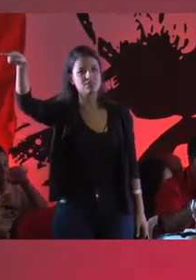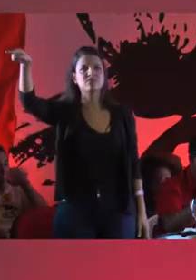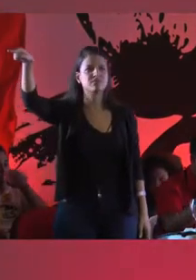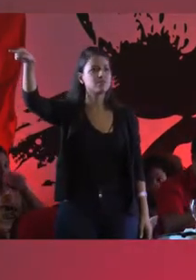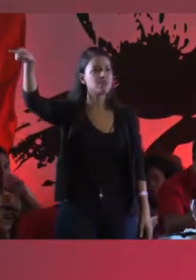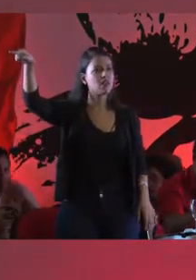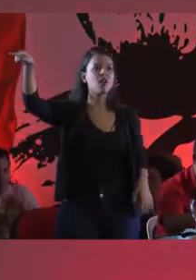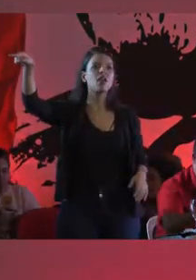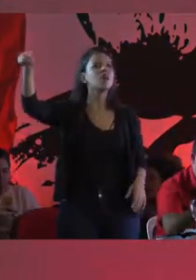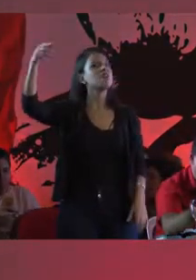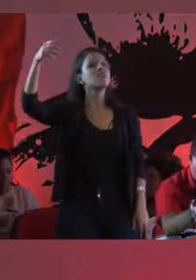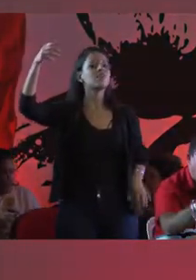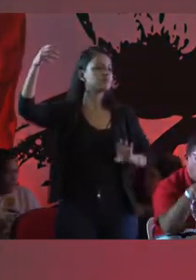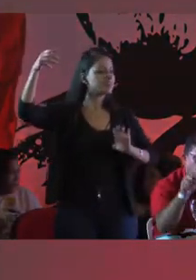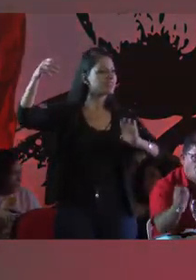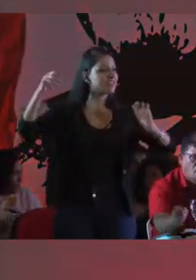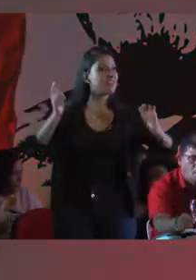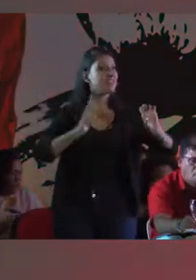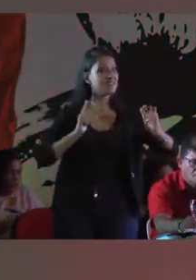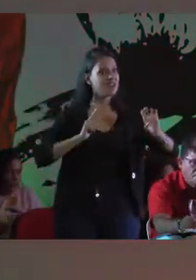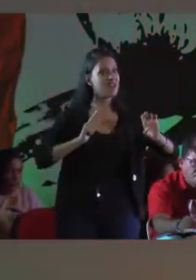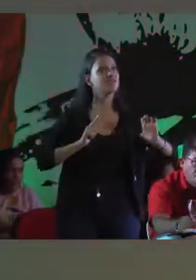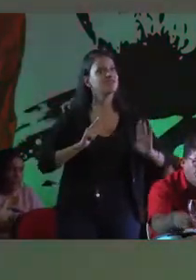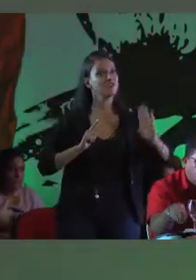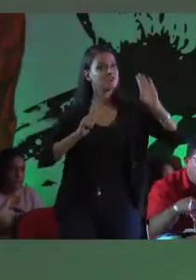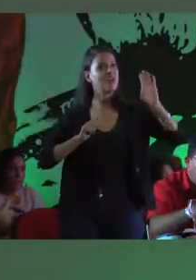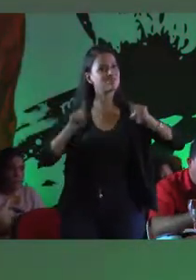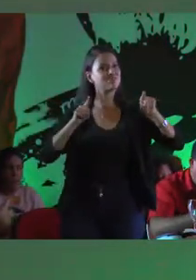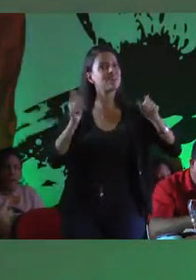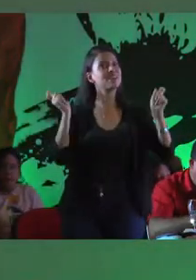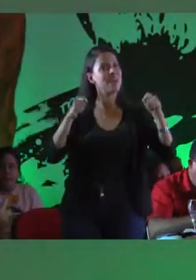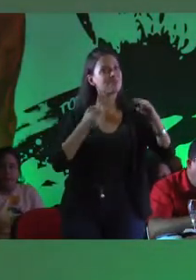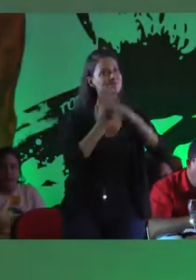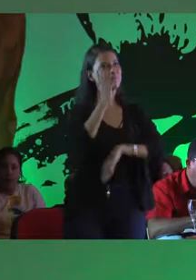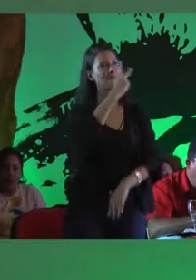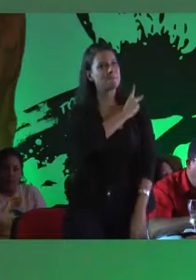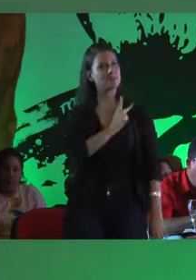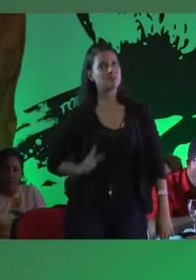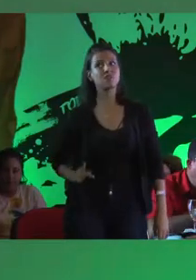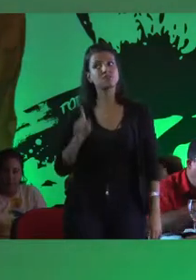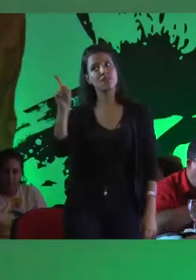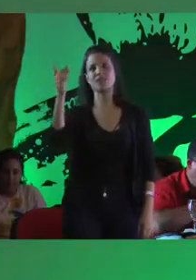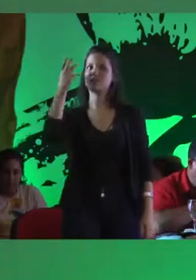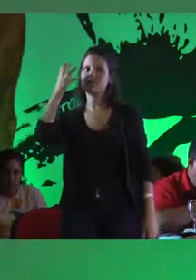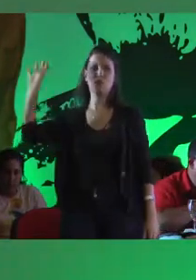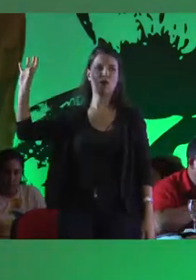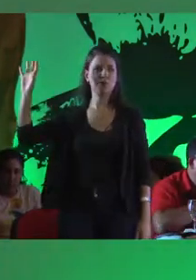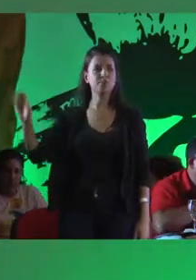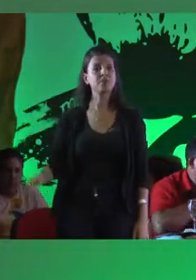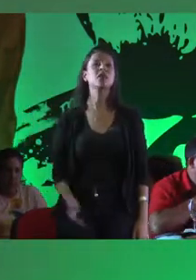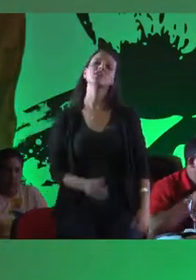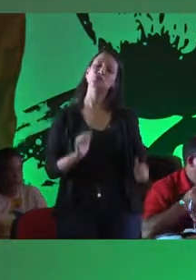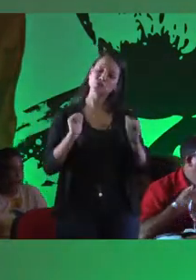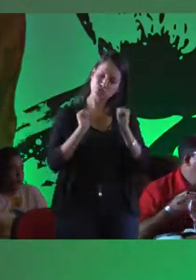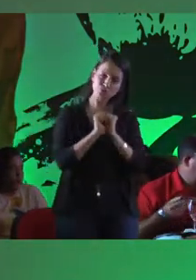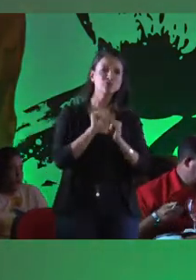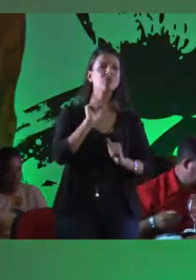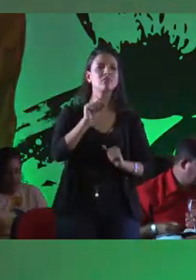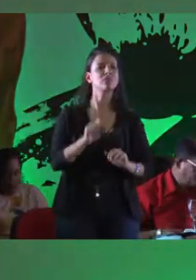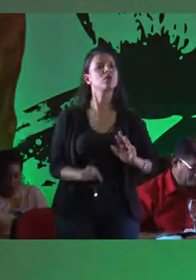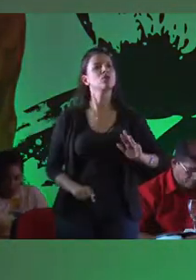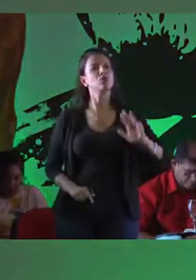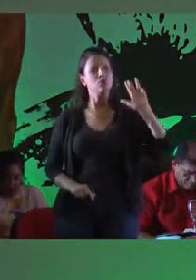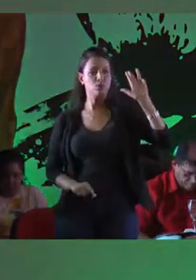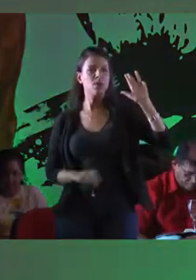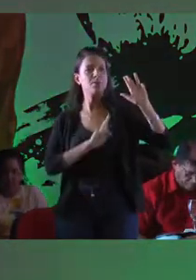esquerda tenha um candidato competitivo e ganhe as eleições nesse país. É com Lula que nós vamos. E para quem